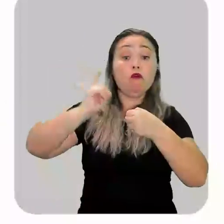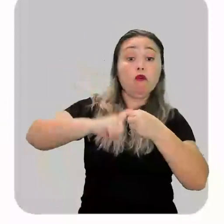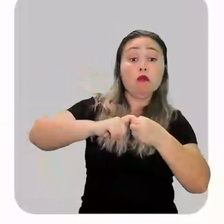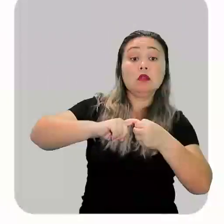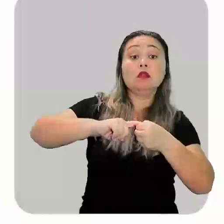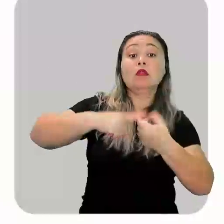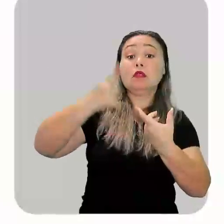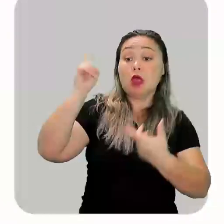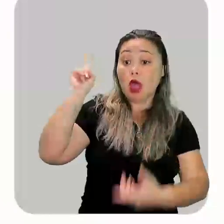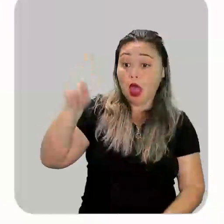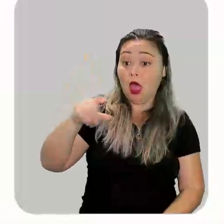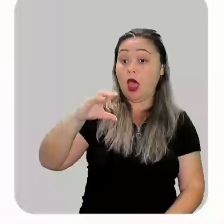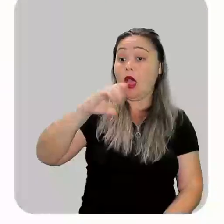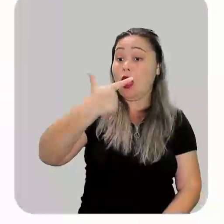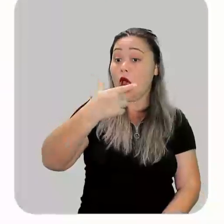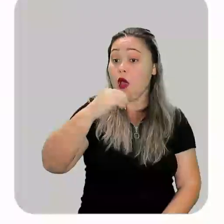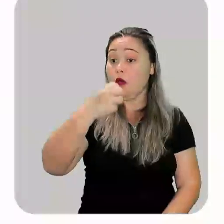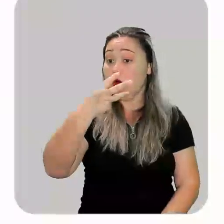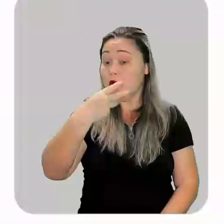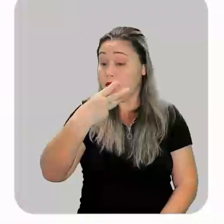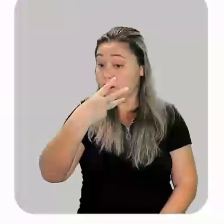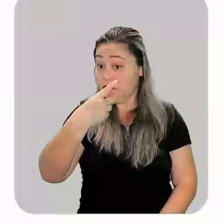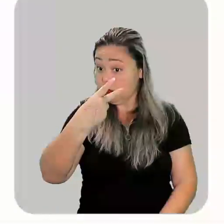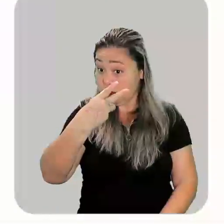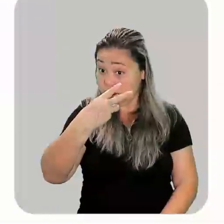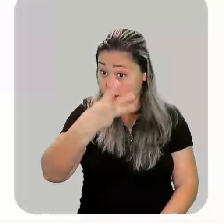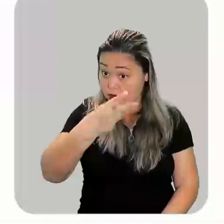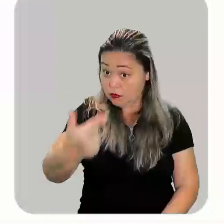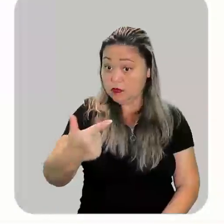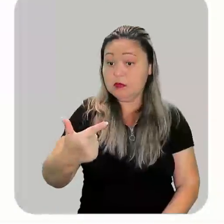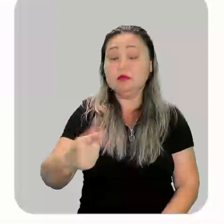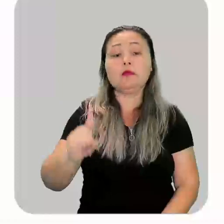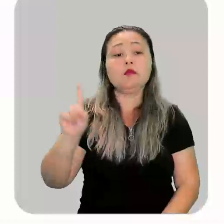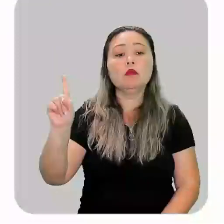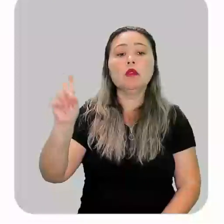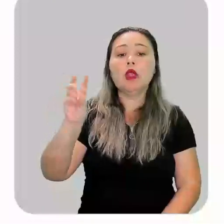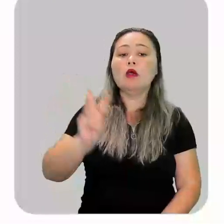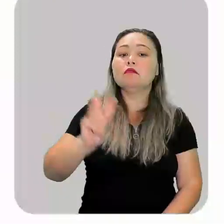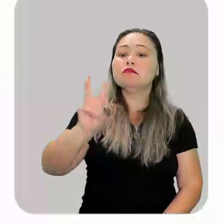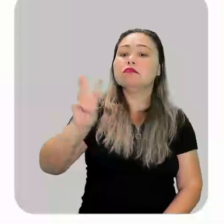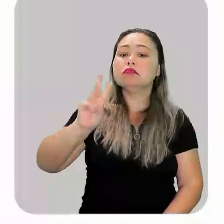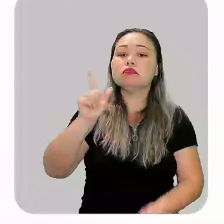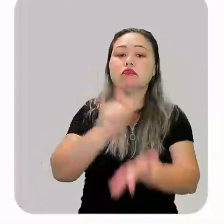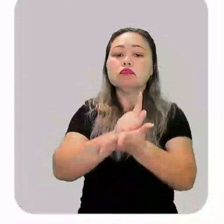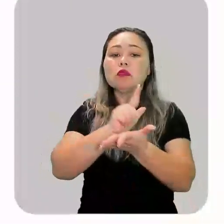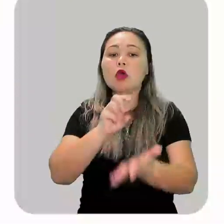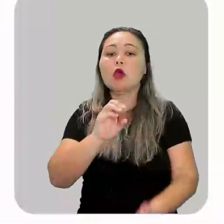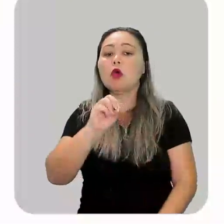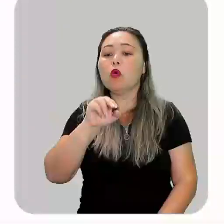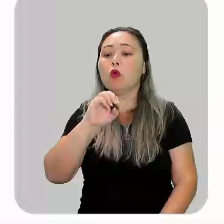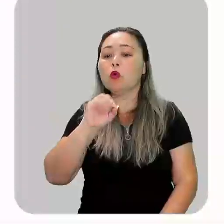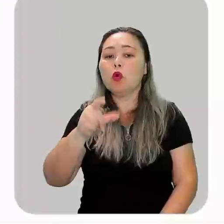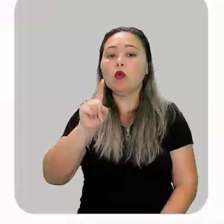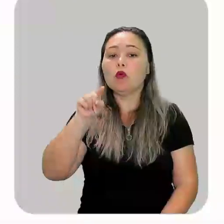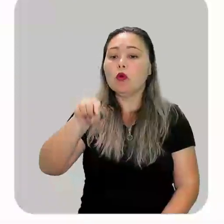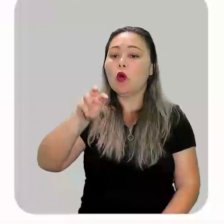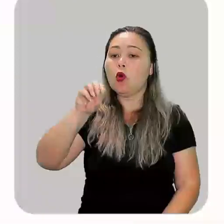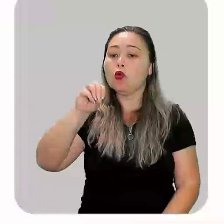2032. Essa informação, tá aí a fonte da informação, tá? Datafolha lá, o